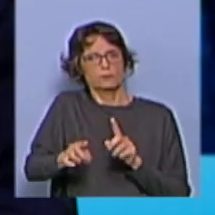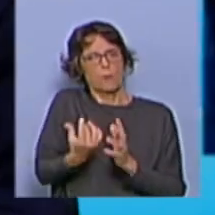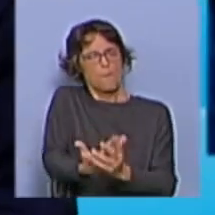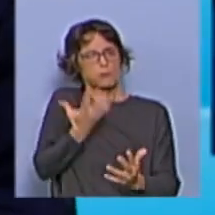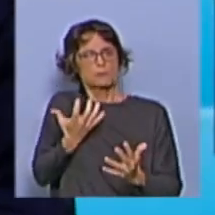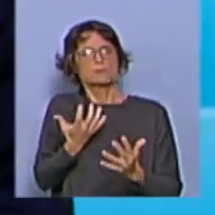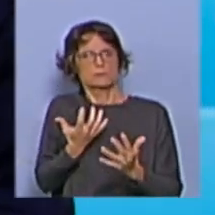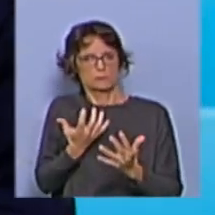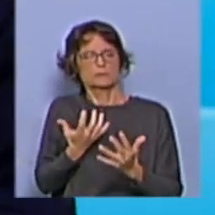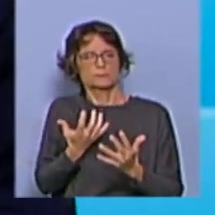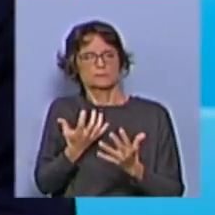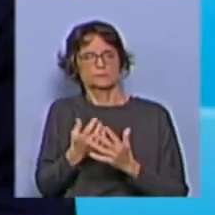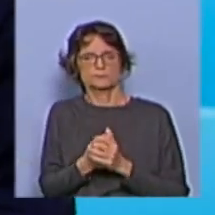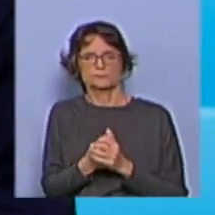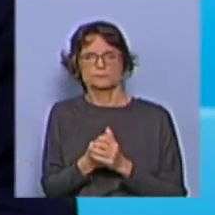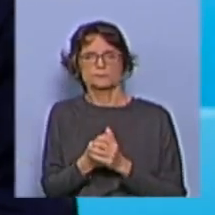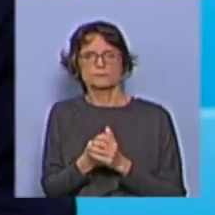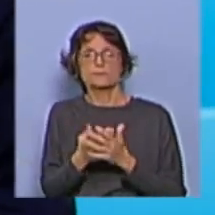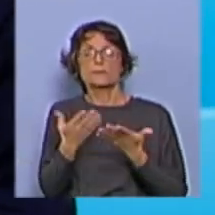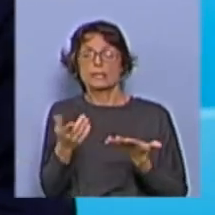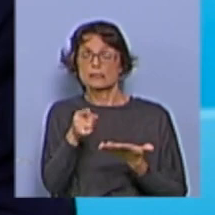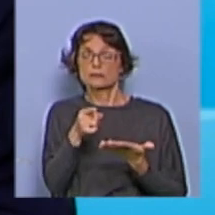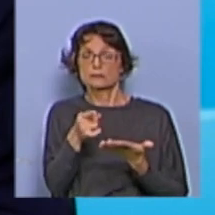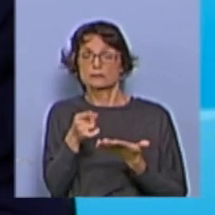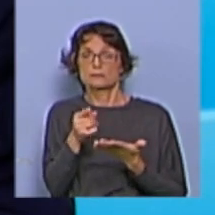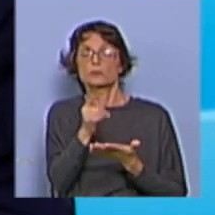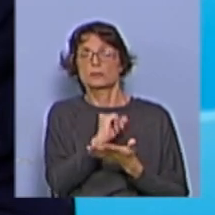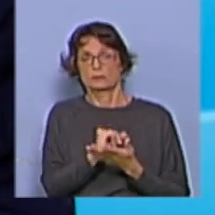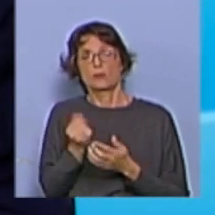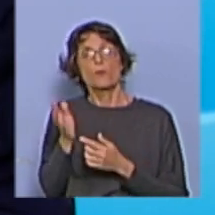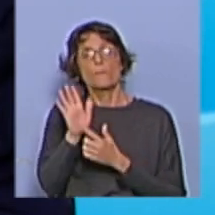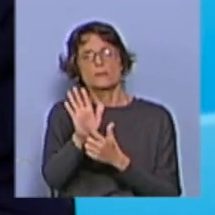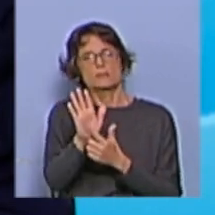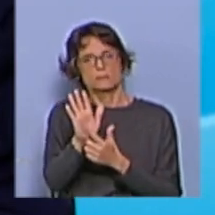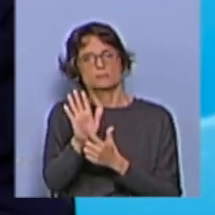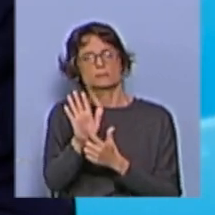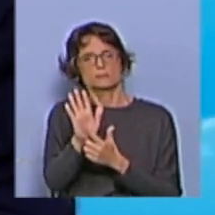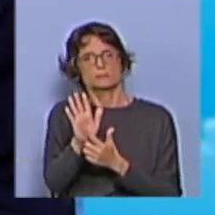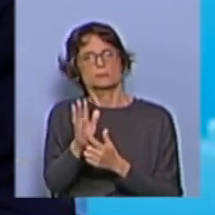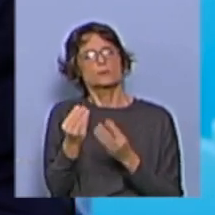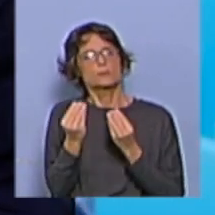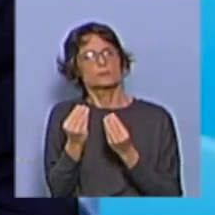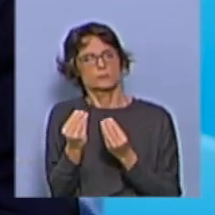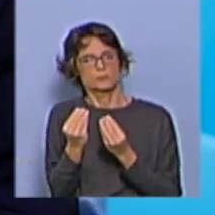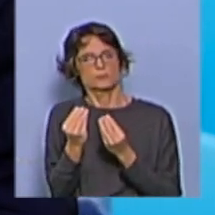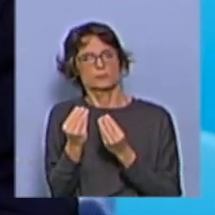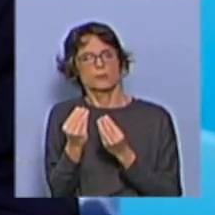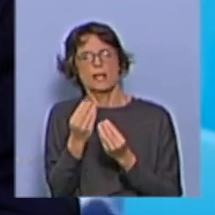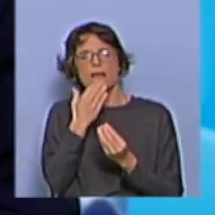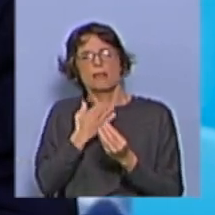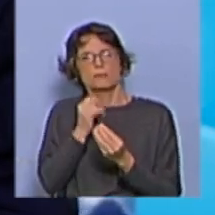saiu completamente. Ora, esse é um bom exemplo daquilo que nós quisemos analisar, isto